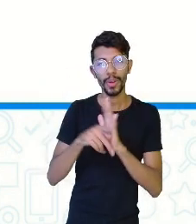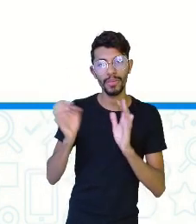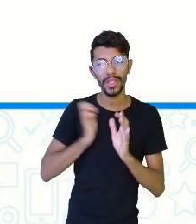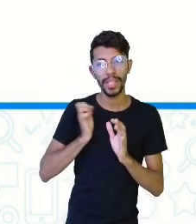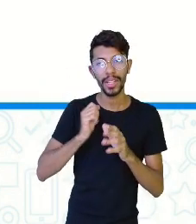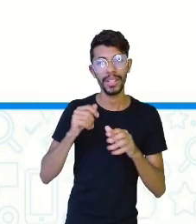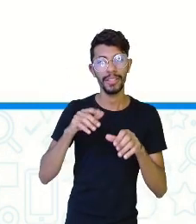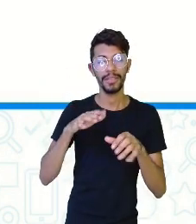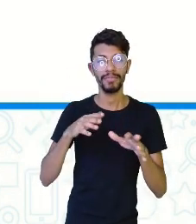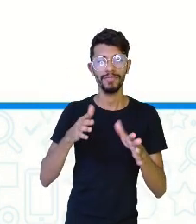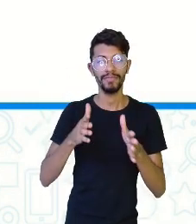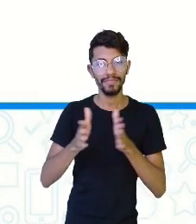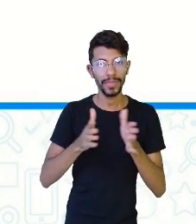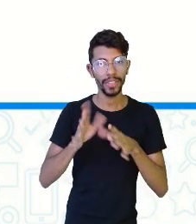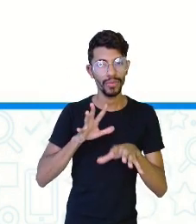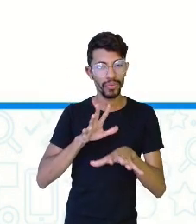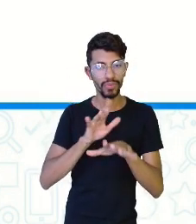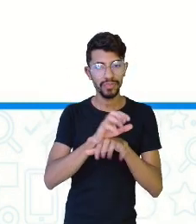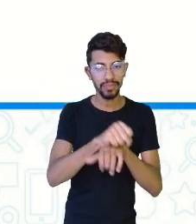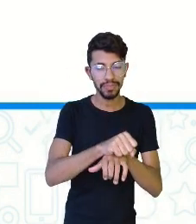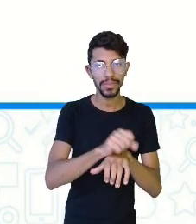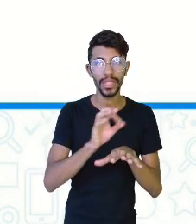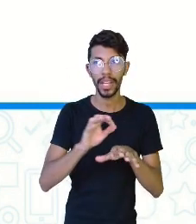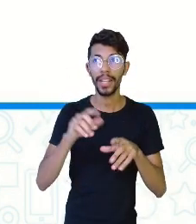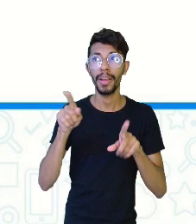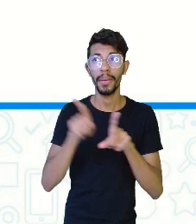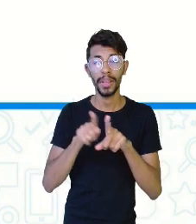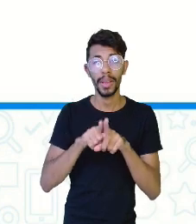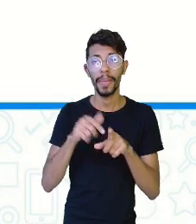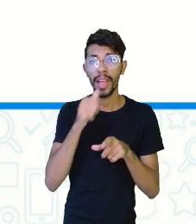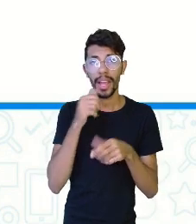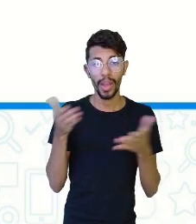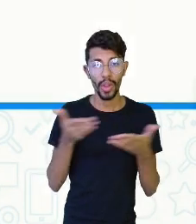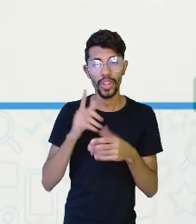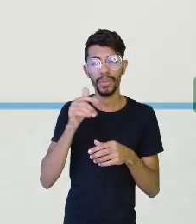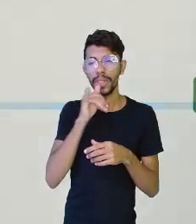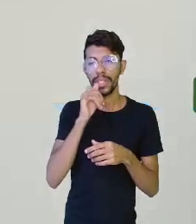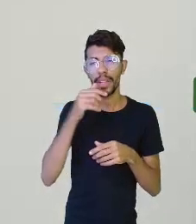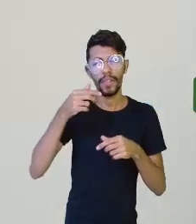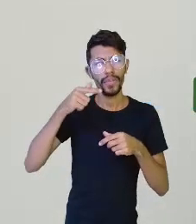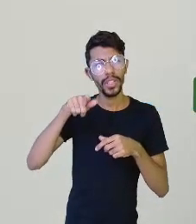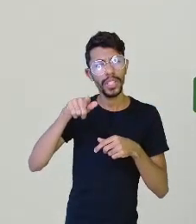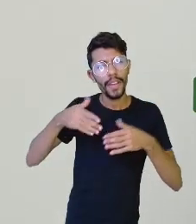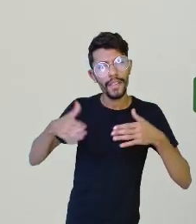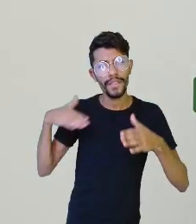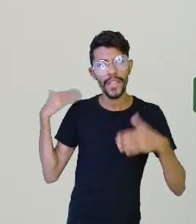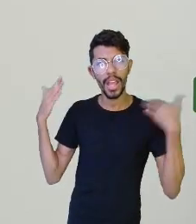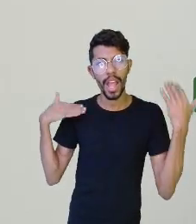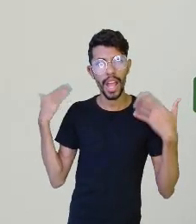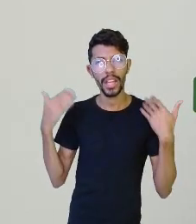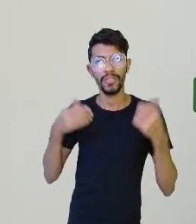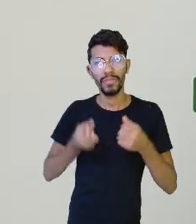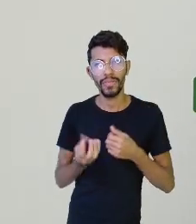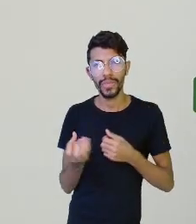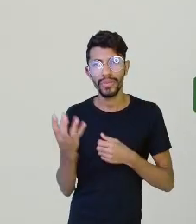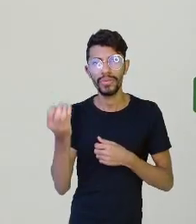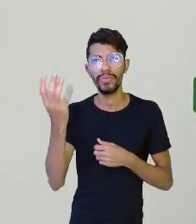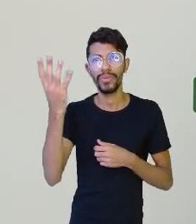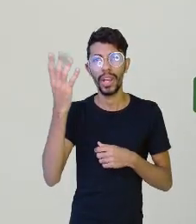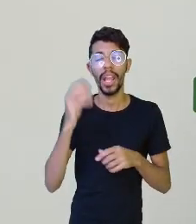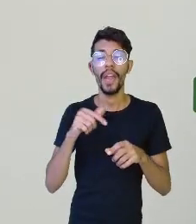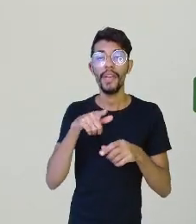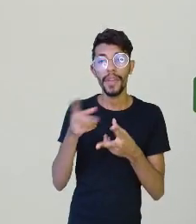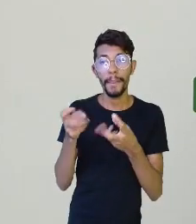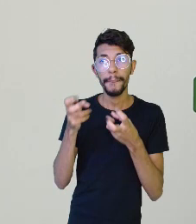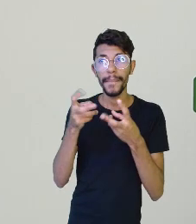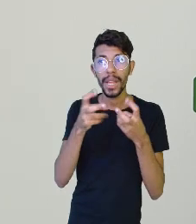é comum você, quando vai viajar, você ver grandes plantações de cana-de-açúcar. E deixa eu te dar uma dica. Daqui a pouco você vai